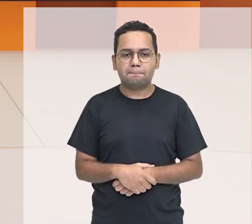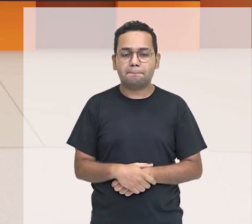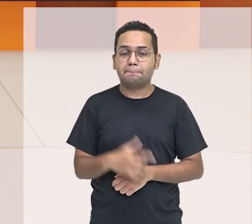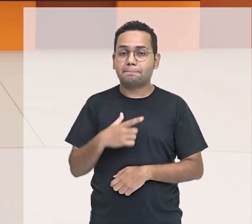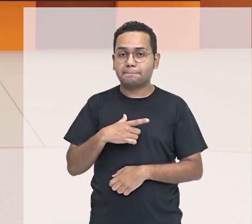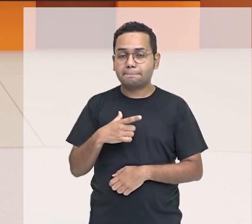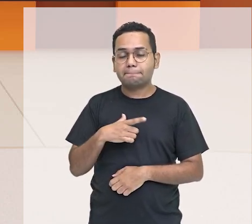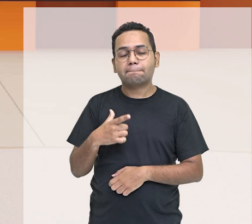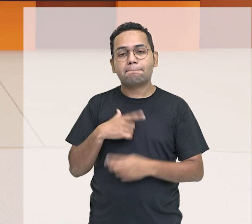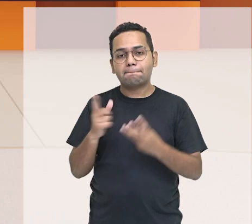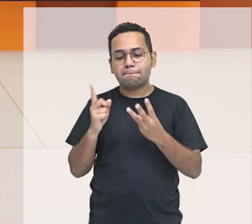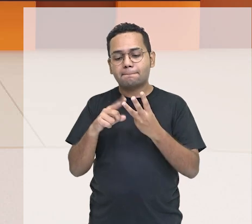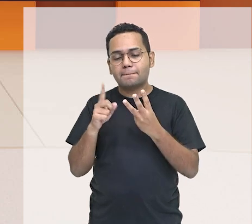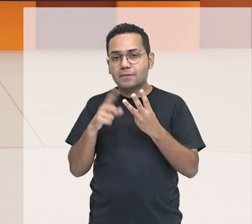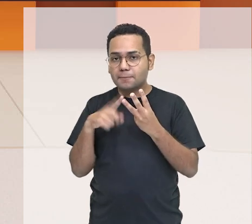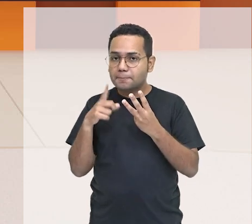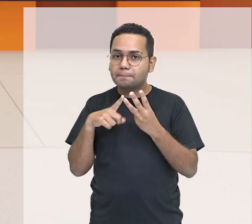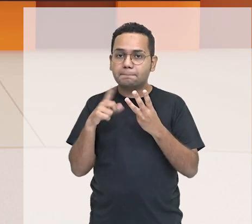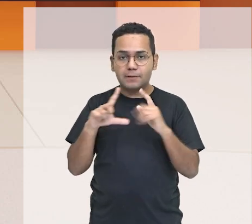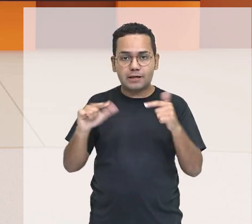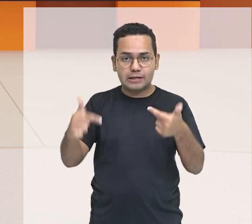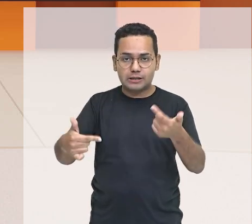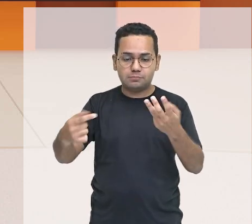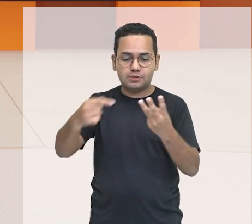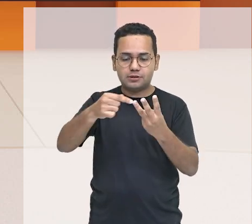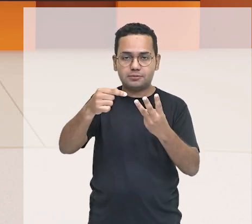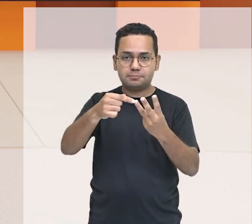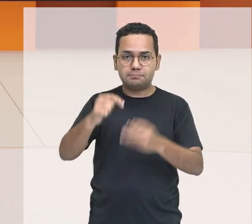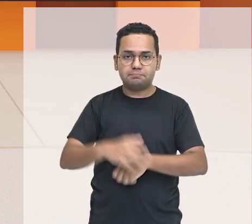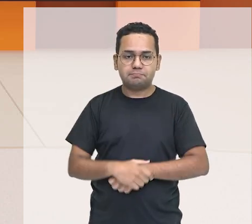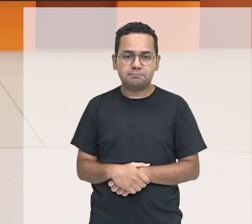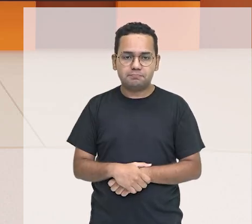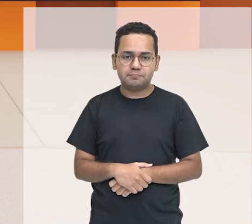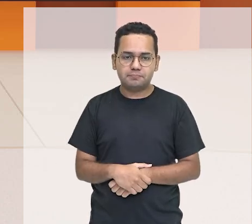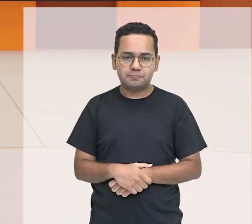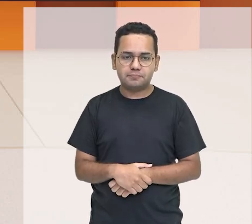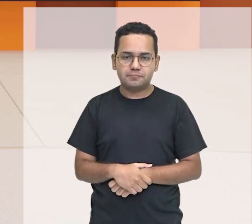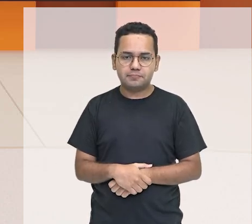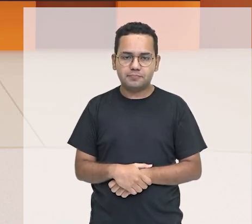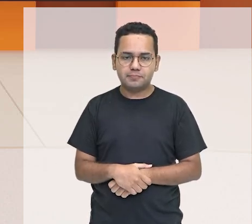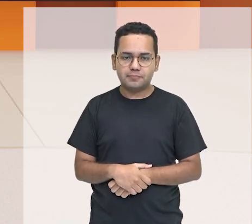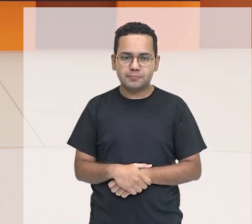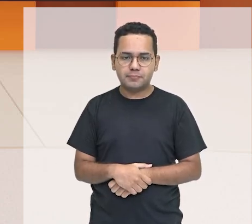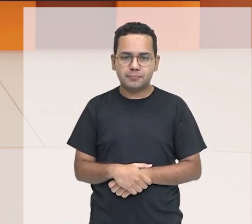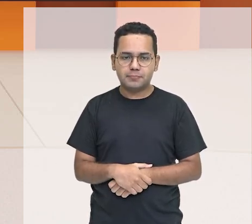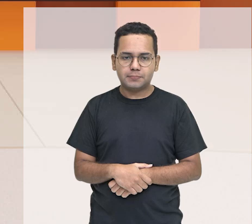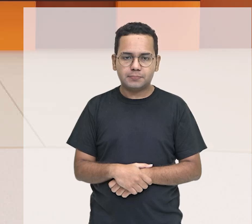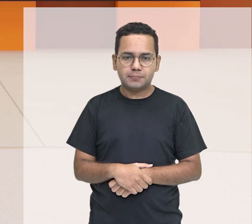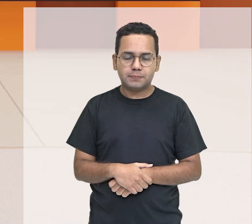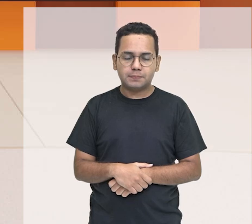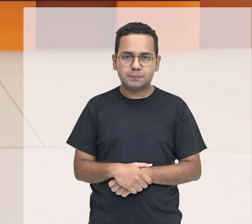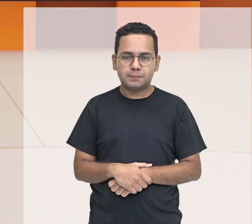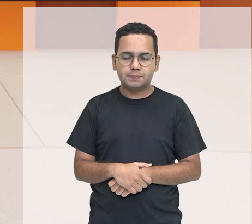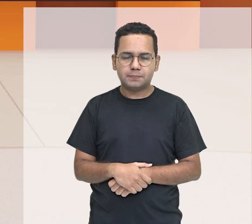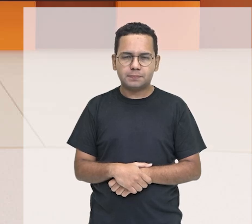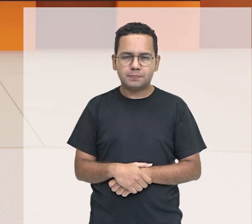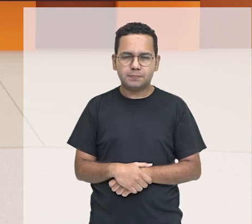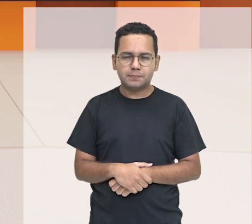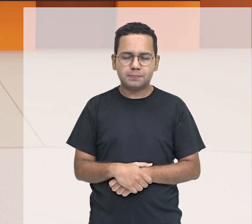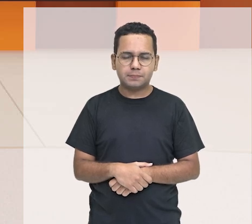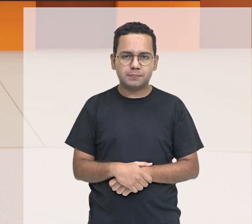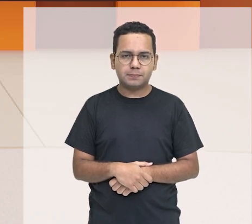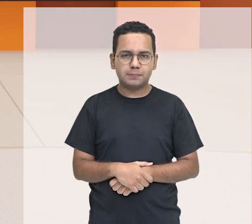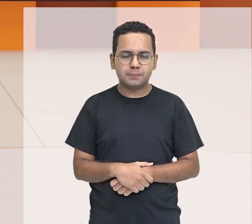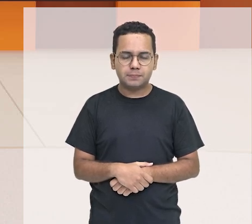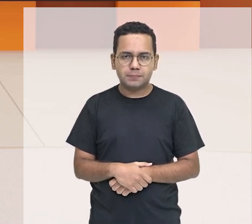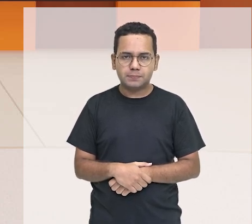dessa maneira. Então, as leis elas vão dar legitimidade às pessoas a exercer o poder, né? Muito bem.